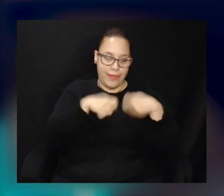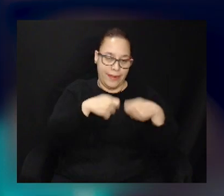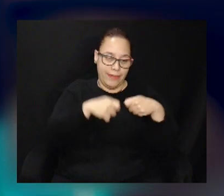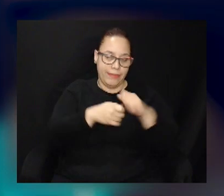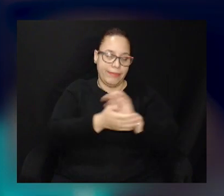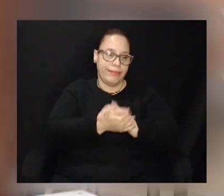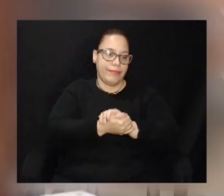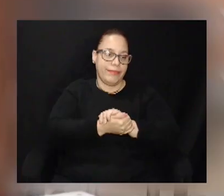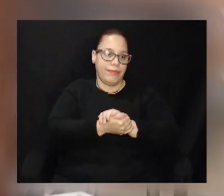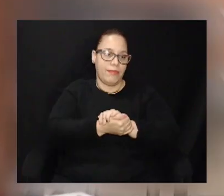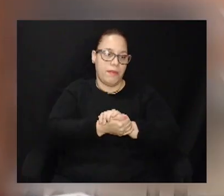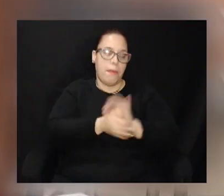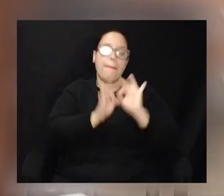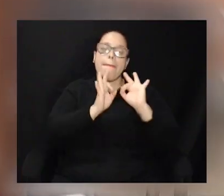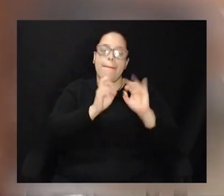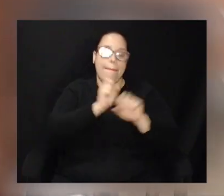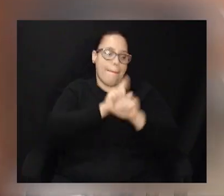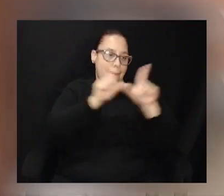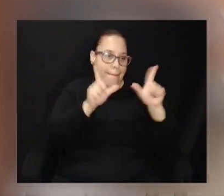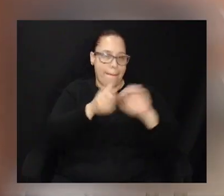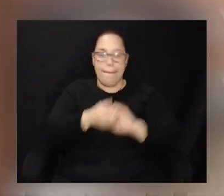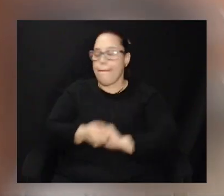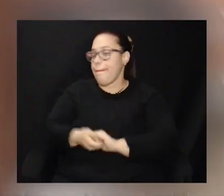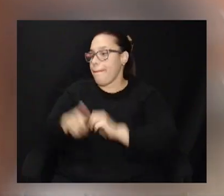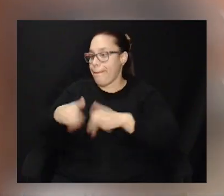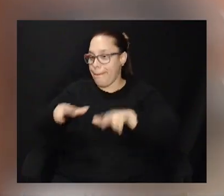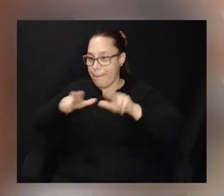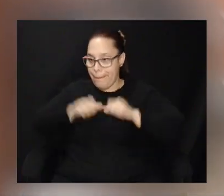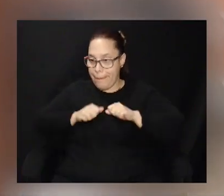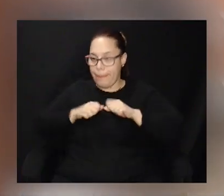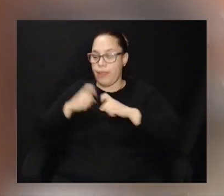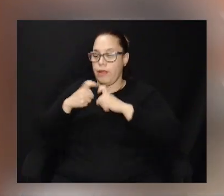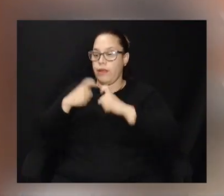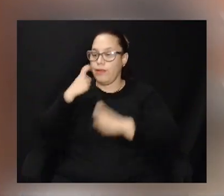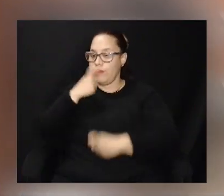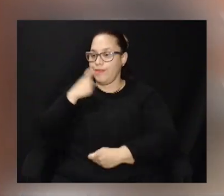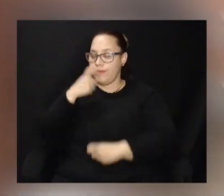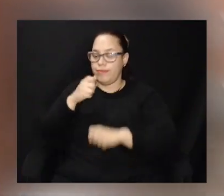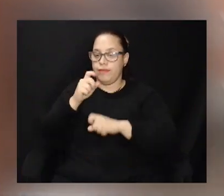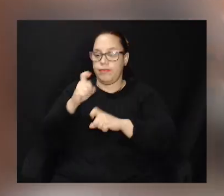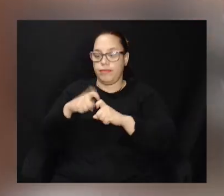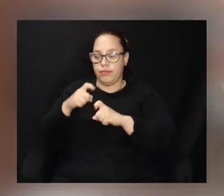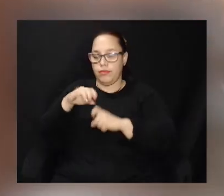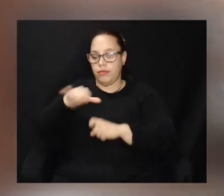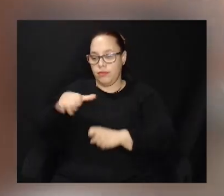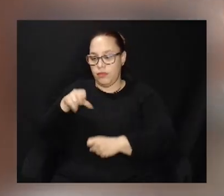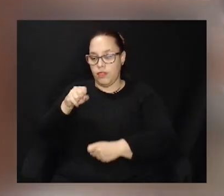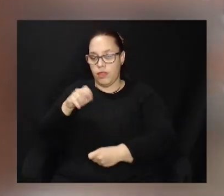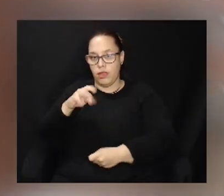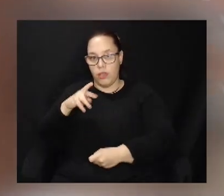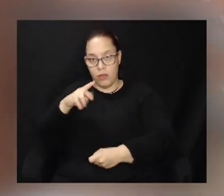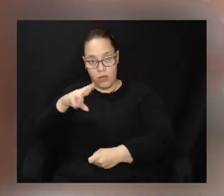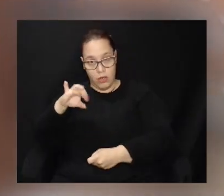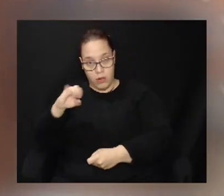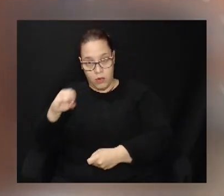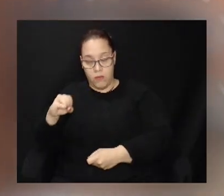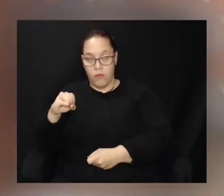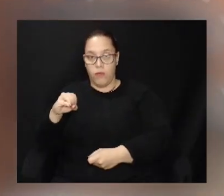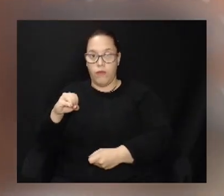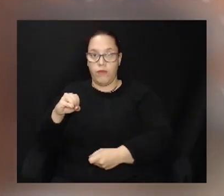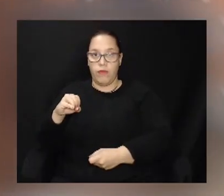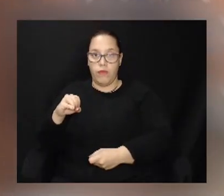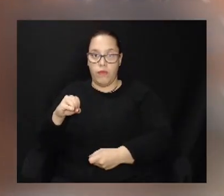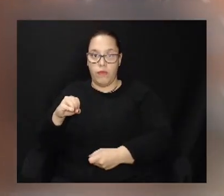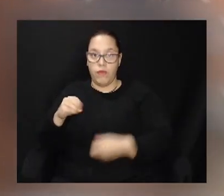tem que ser destacado. O diploma de mérito odontológico Dr. José Roberto Magalhães Teixeira é concedido